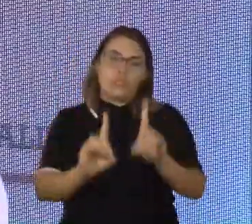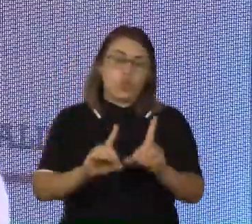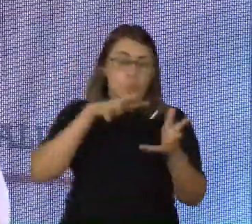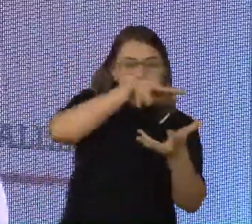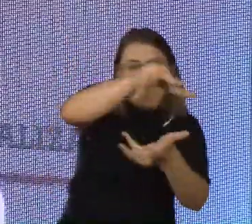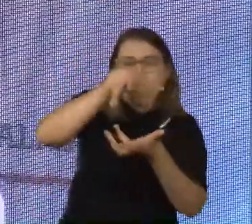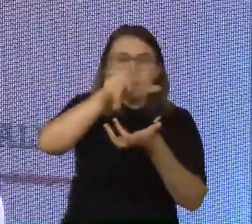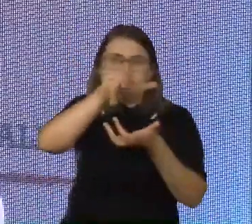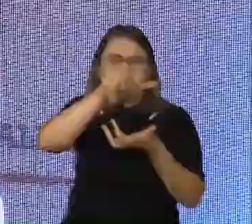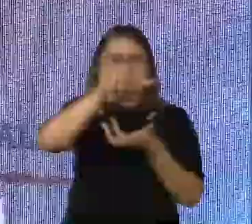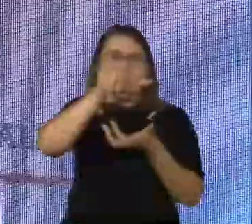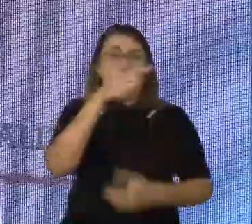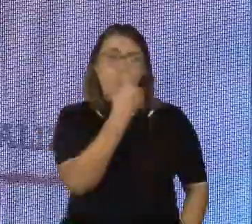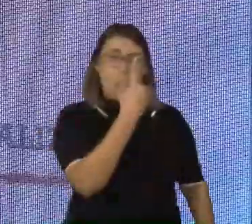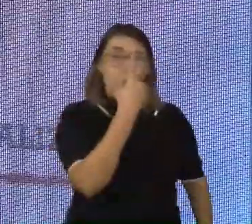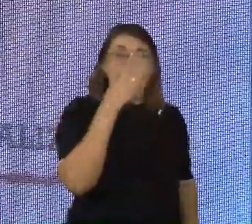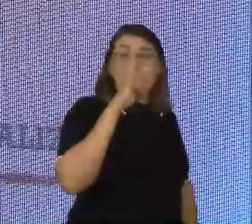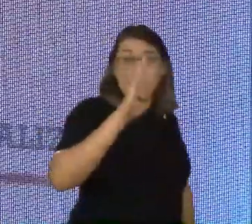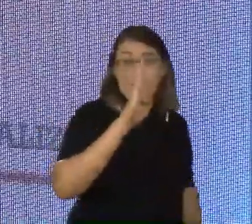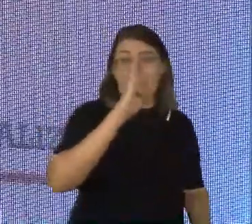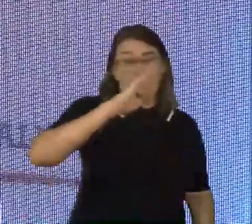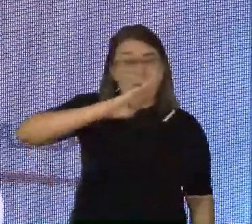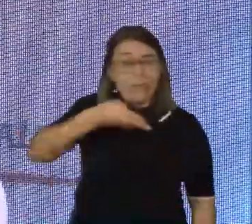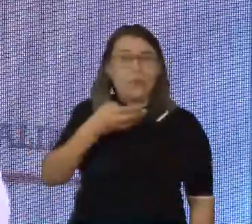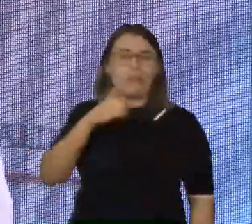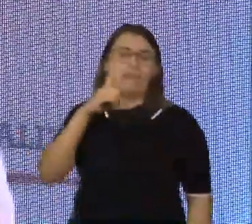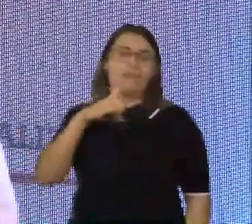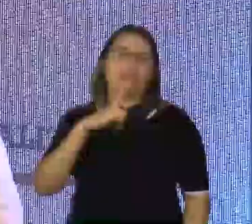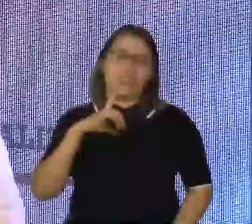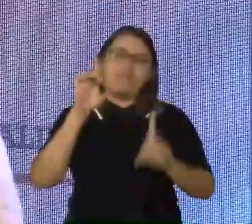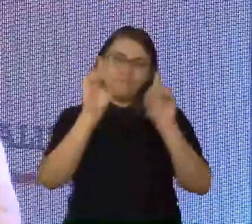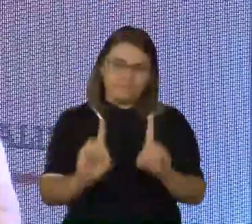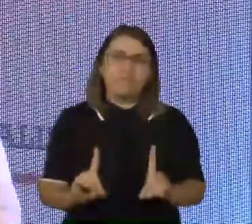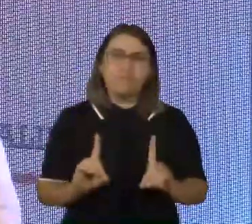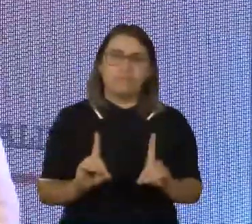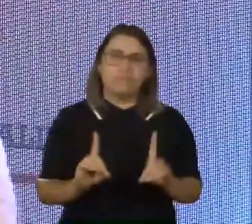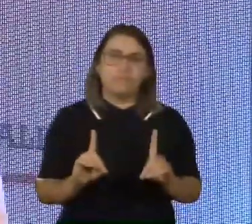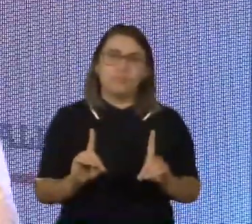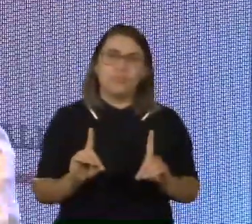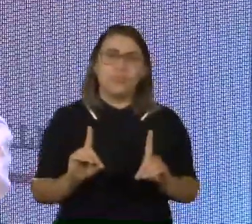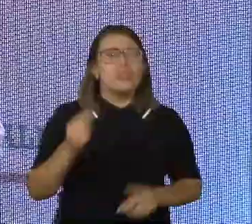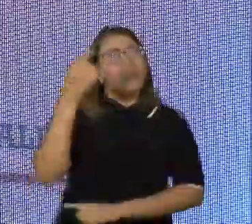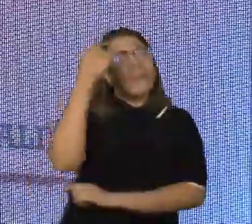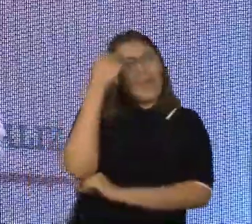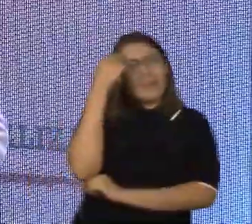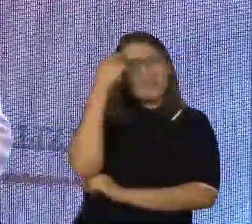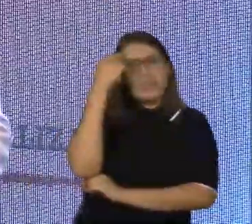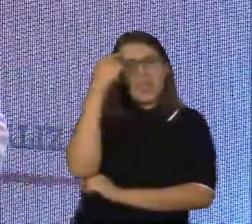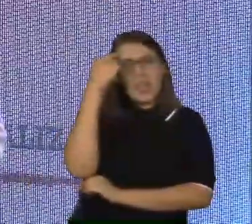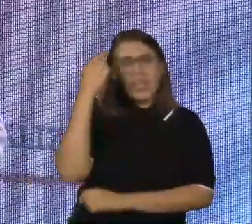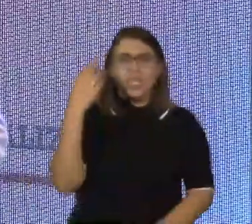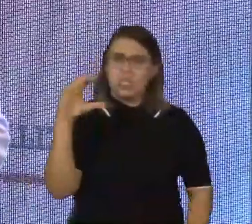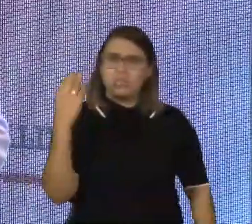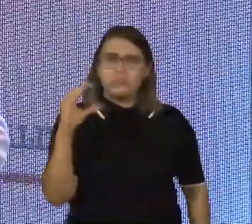mundo, cerca de 1 bilhão de pessoas se declara com deficiência. Se pensarmos estatisticamente, nós